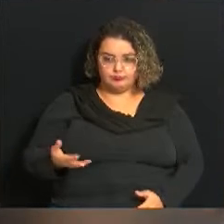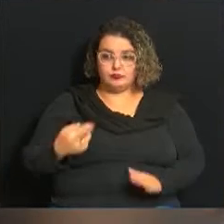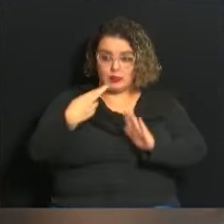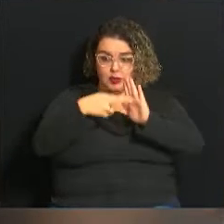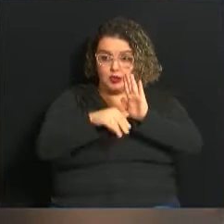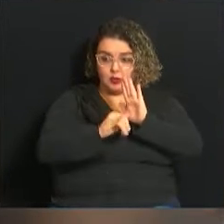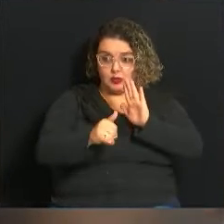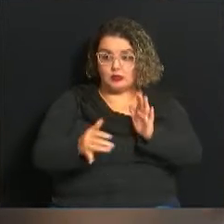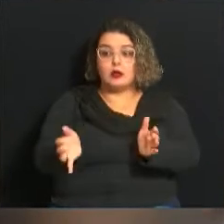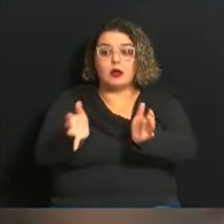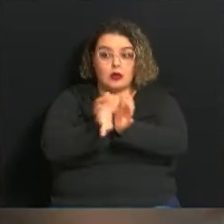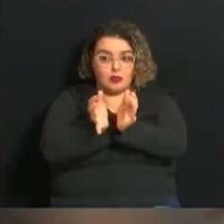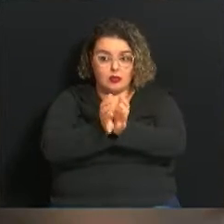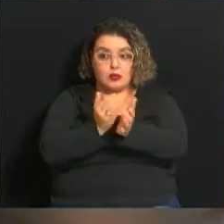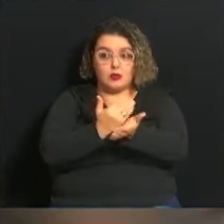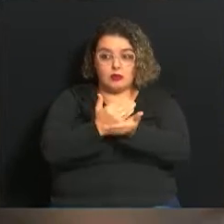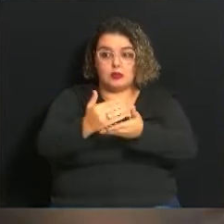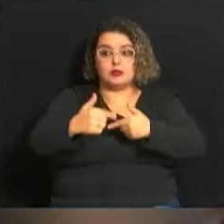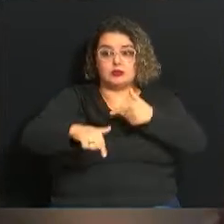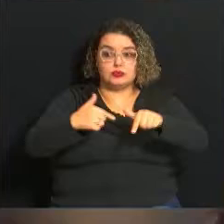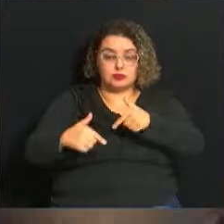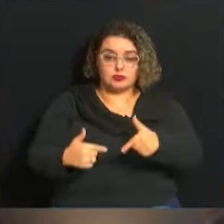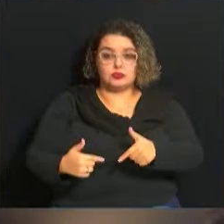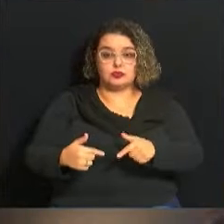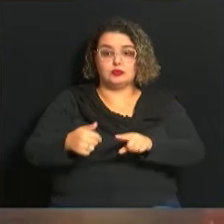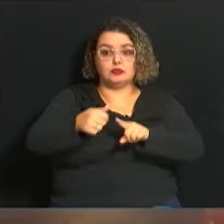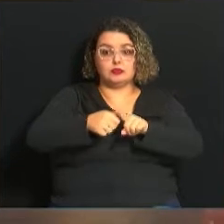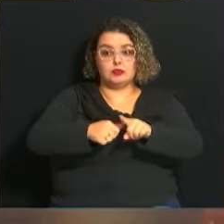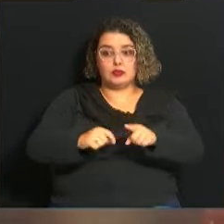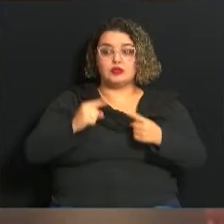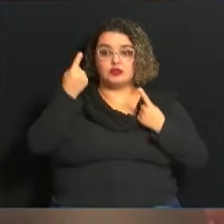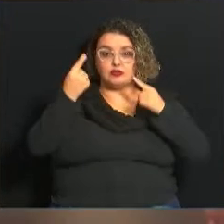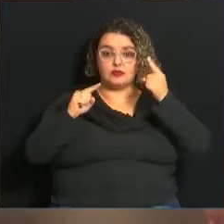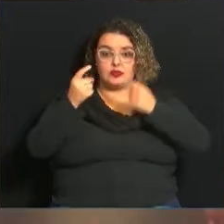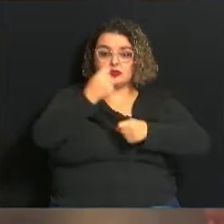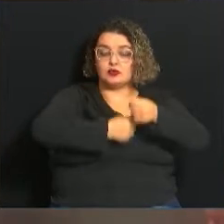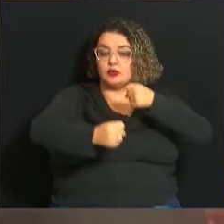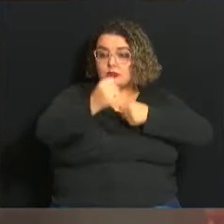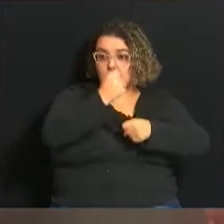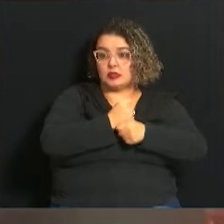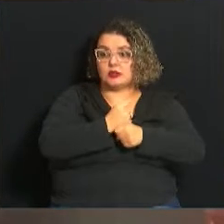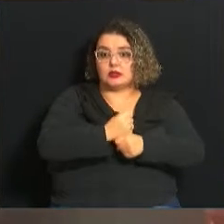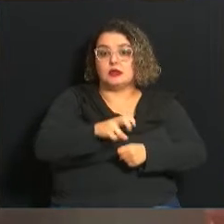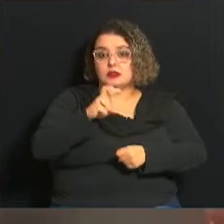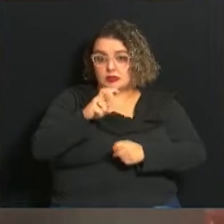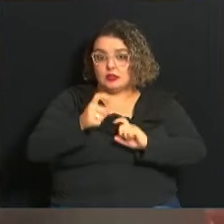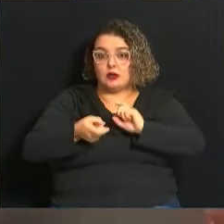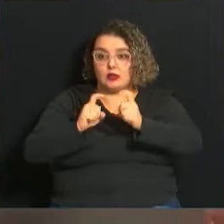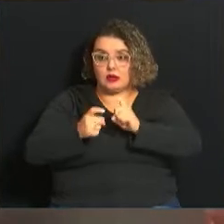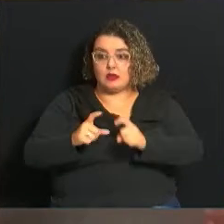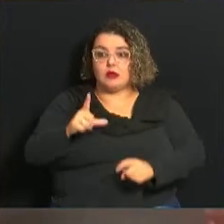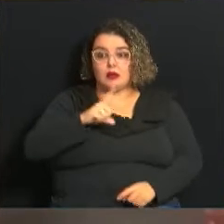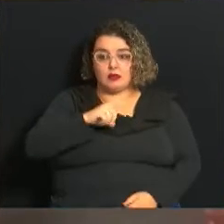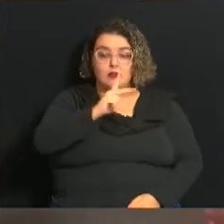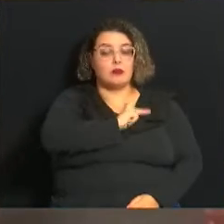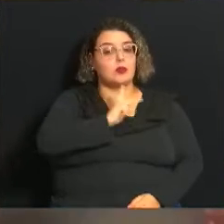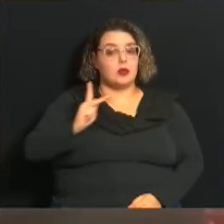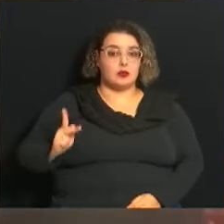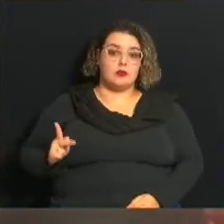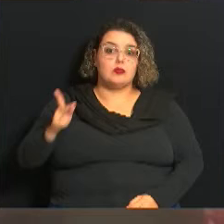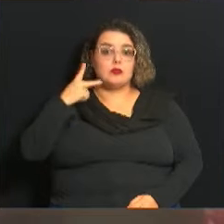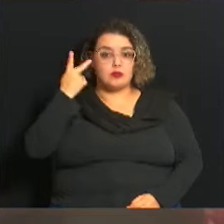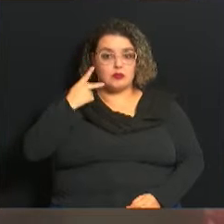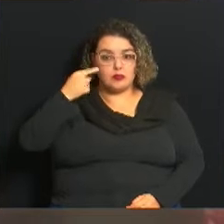A comissão iniciou os trabalhos em fevereiro do ano passado, realizou 5 reuniões e teve como presidente o vereador